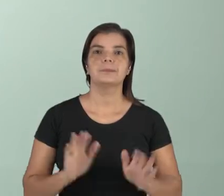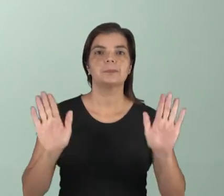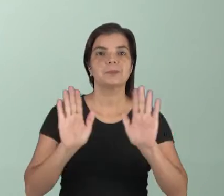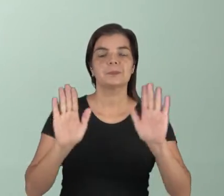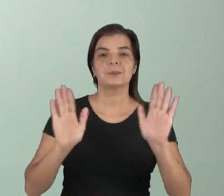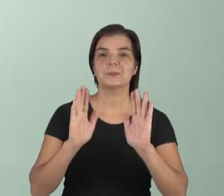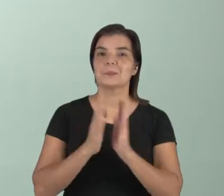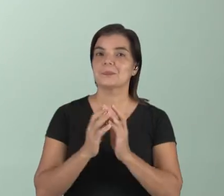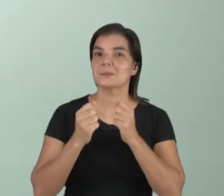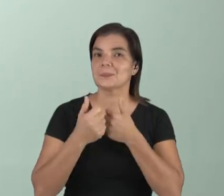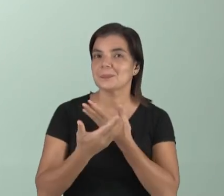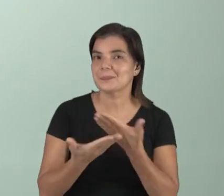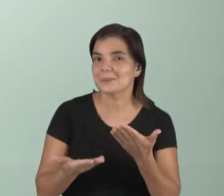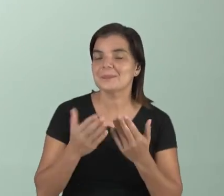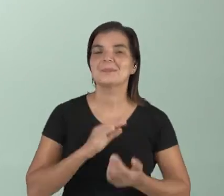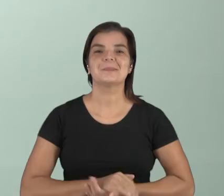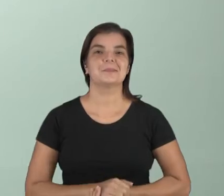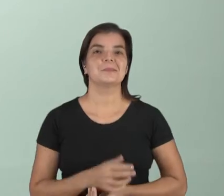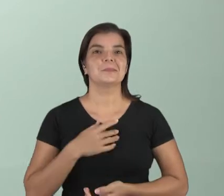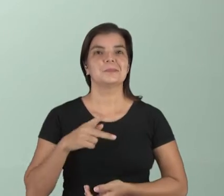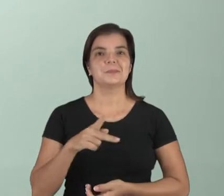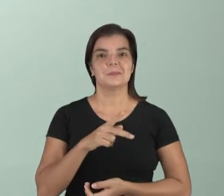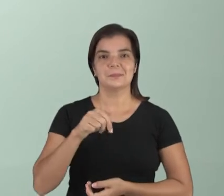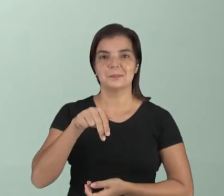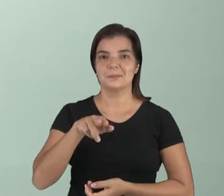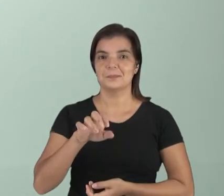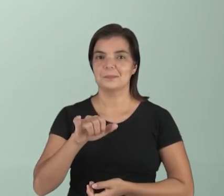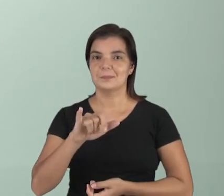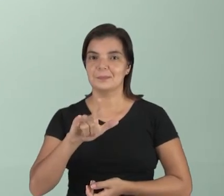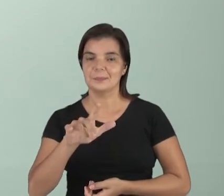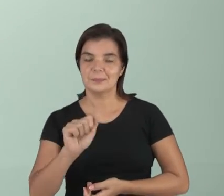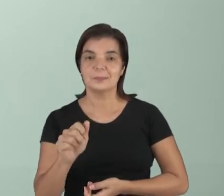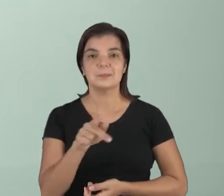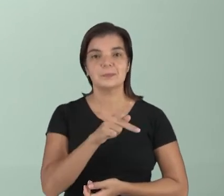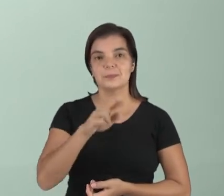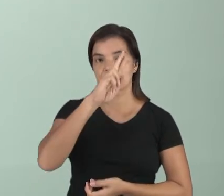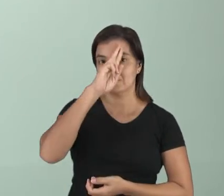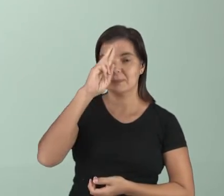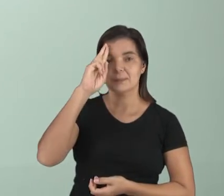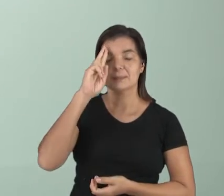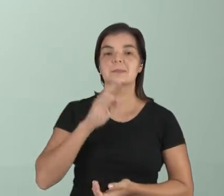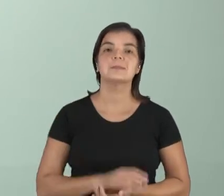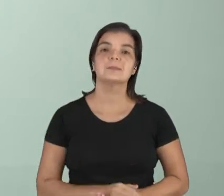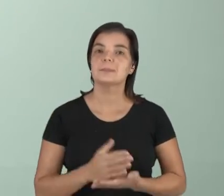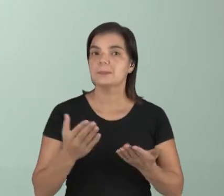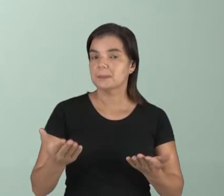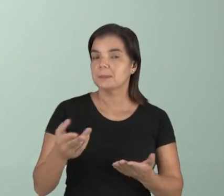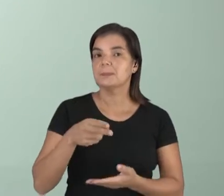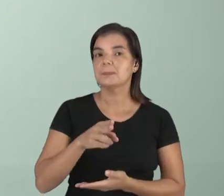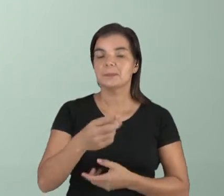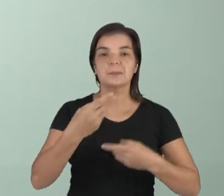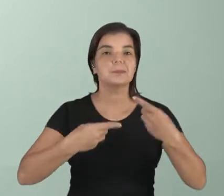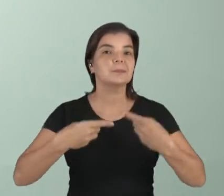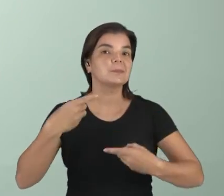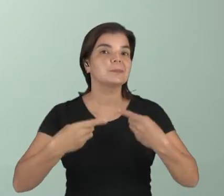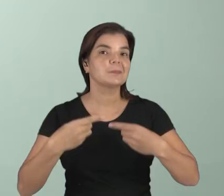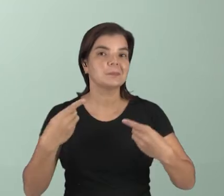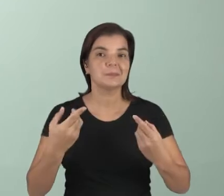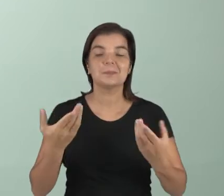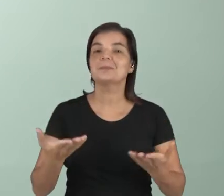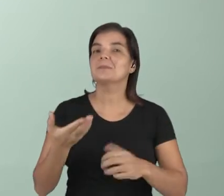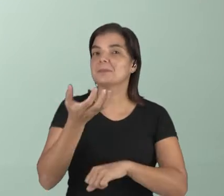Olá, pessoal, tudo bem com vocês? Sou a professora Keila Batista, professora de História, e vamos aí continuar discutindo a